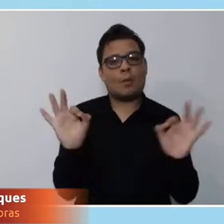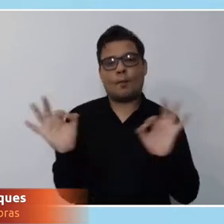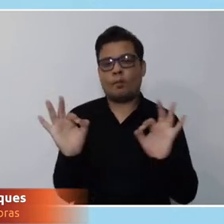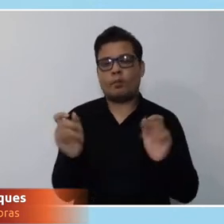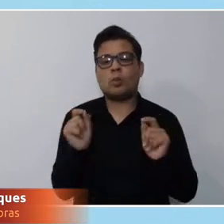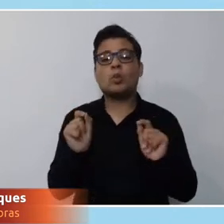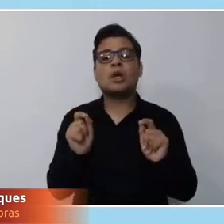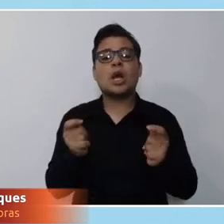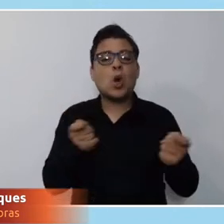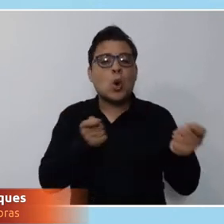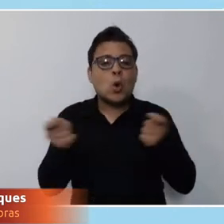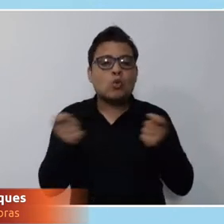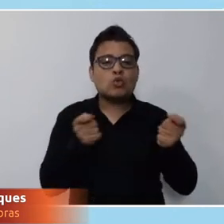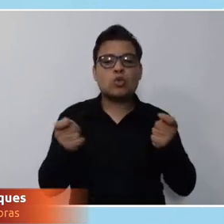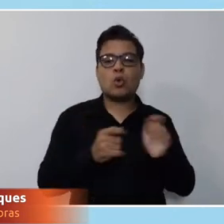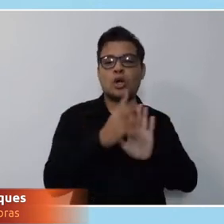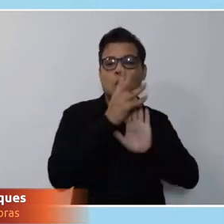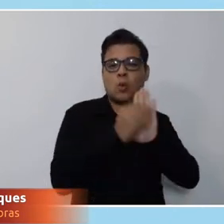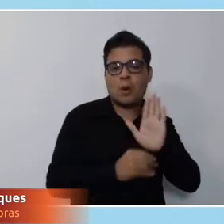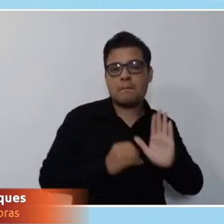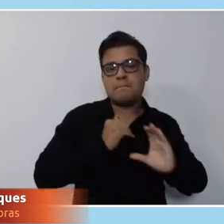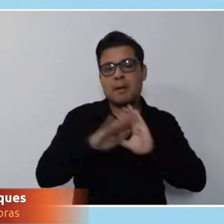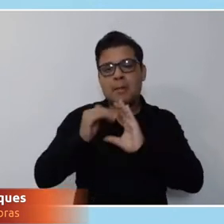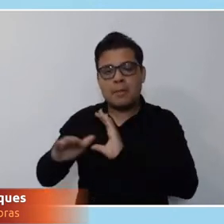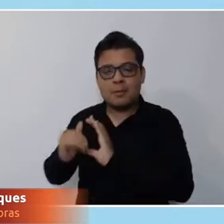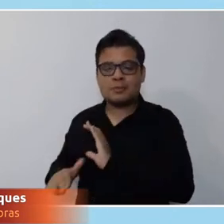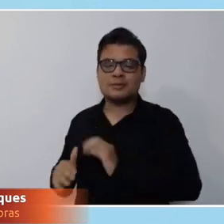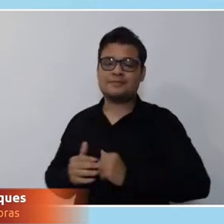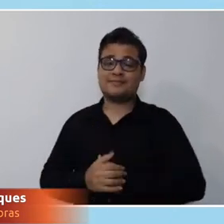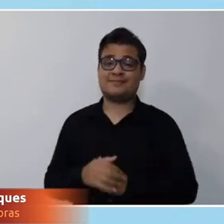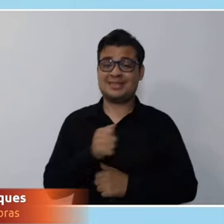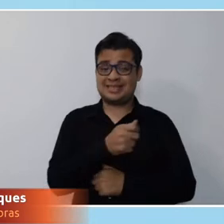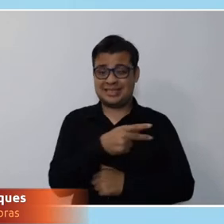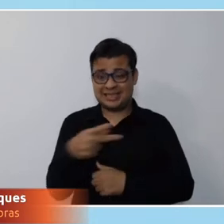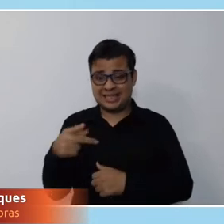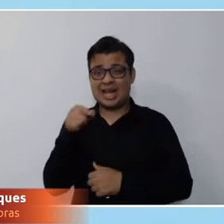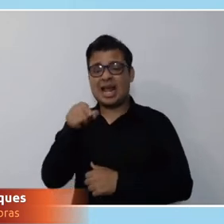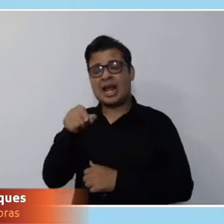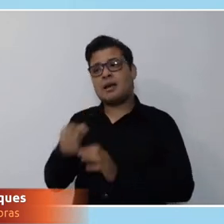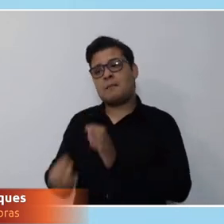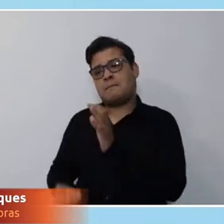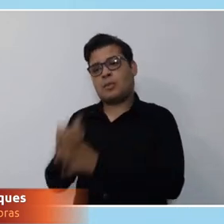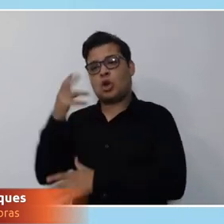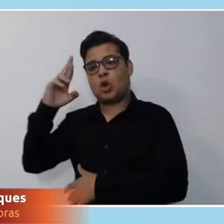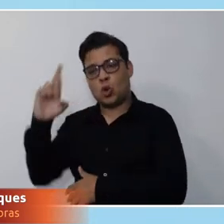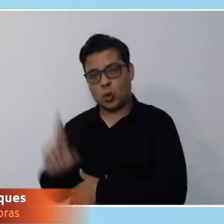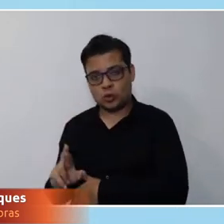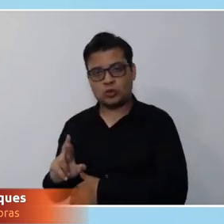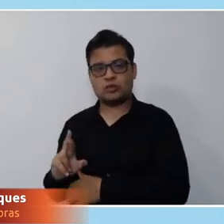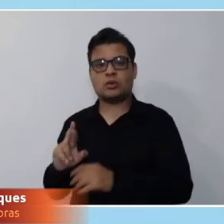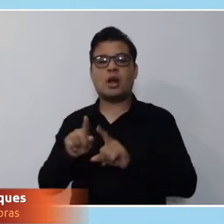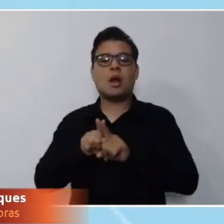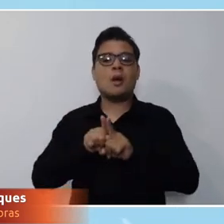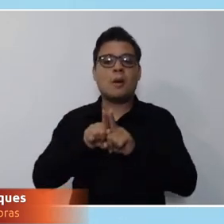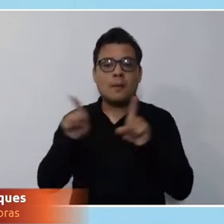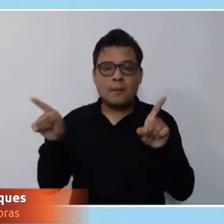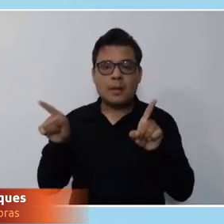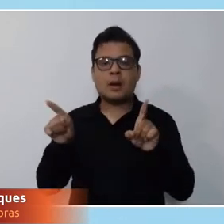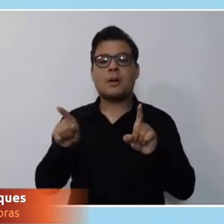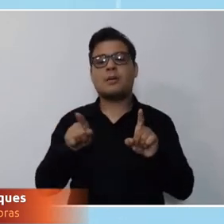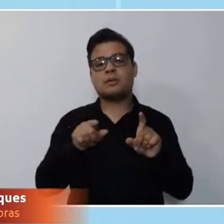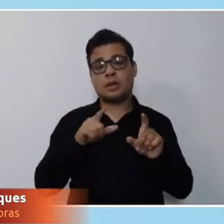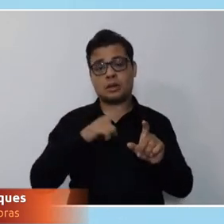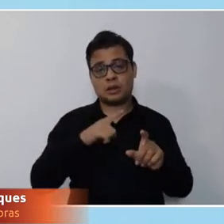são compartilhados. Apesar de ser um aplicativo de origem russa, ele é distribuído nas lojas